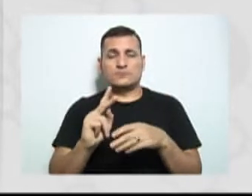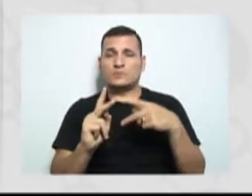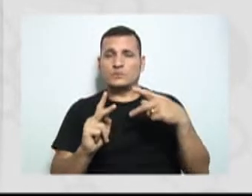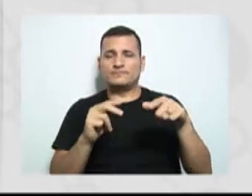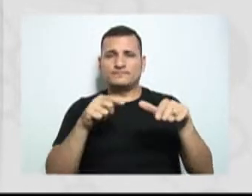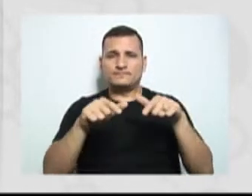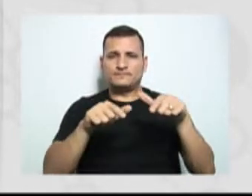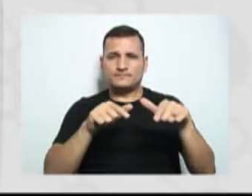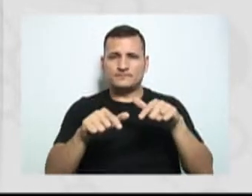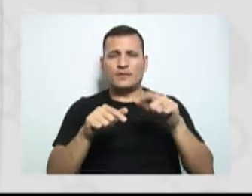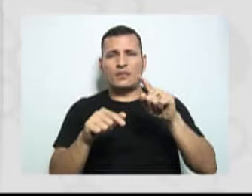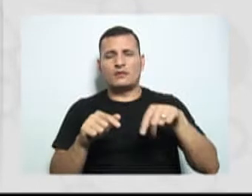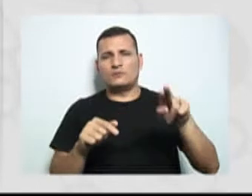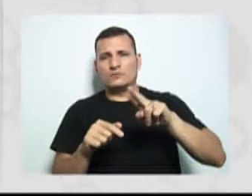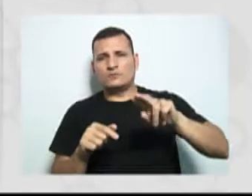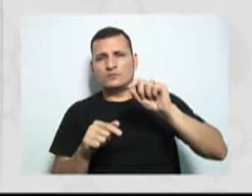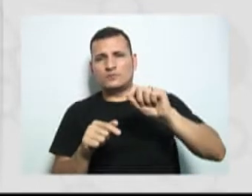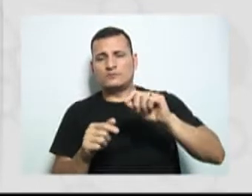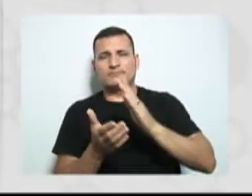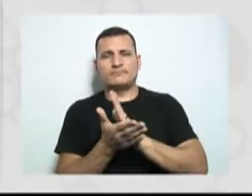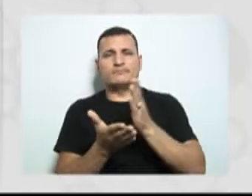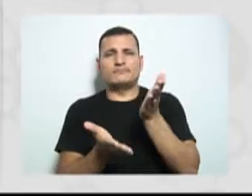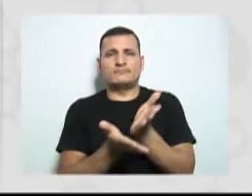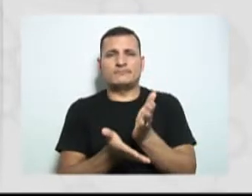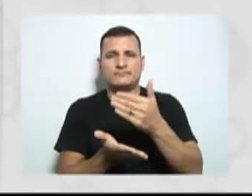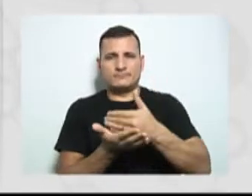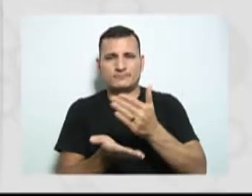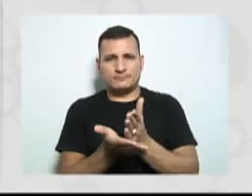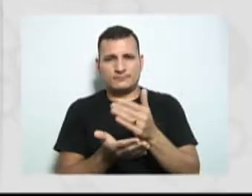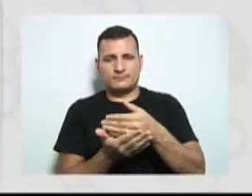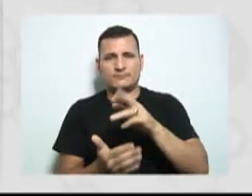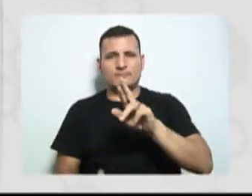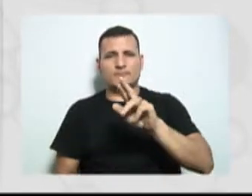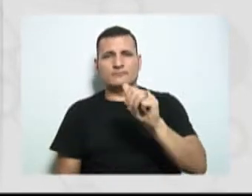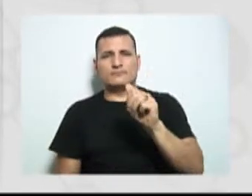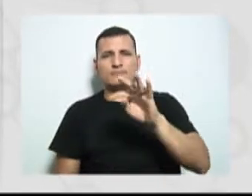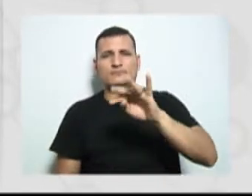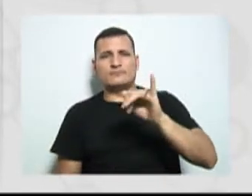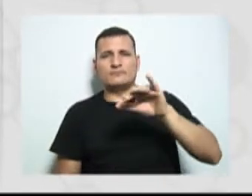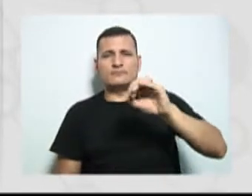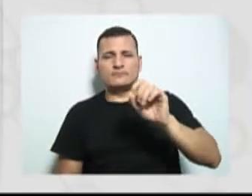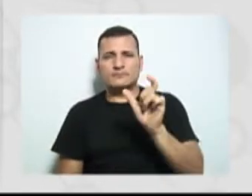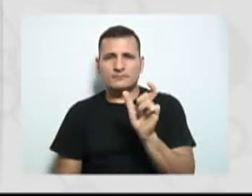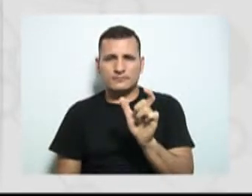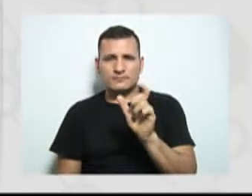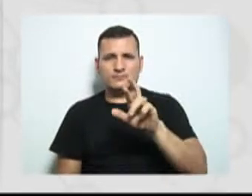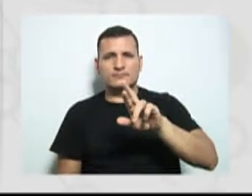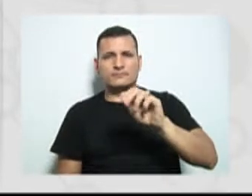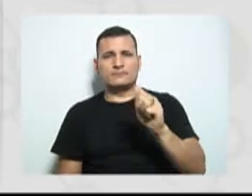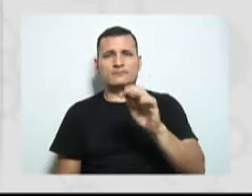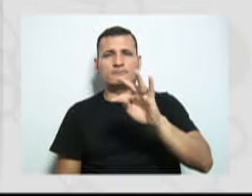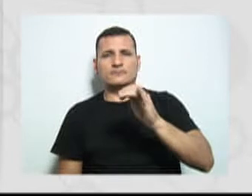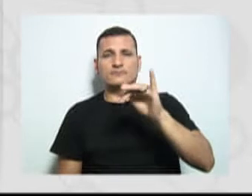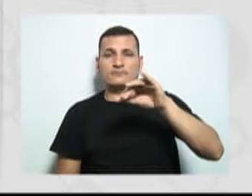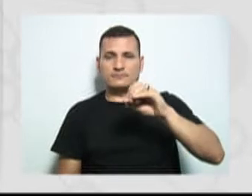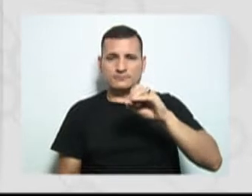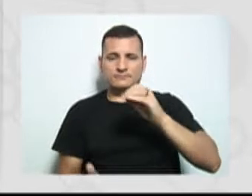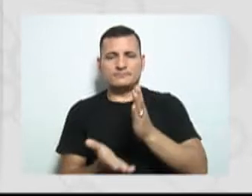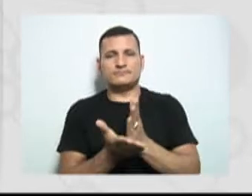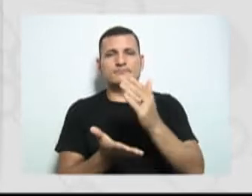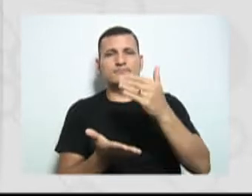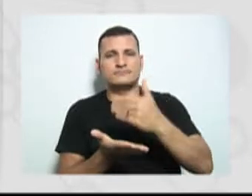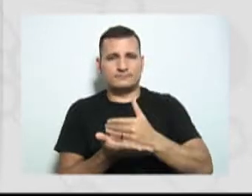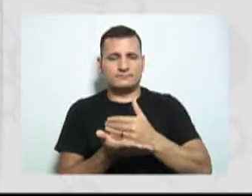implica a utilização de rateios. Vejam que nós estamos usando bastante a palavra rateio. Os critérios de